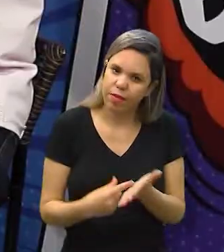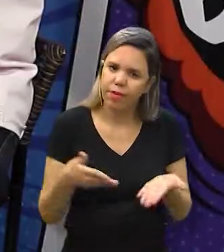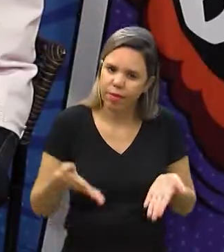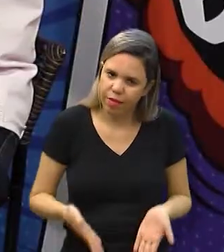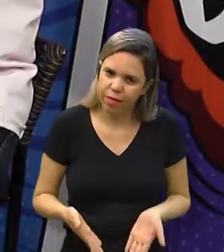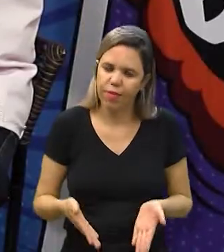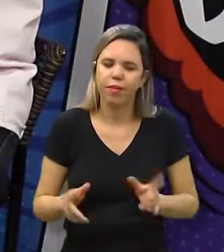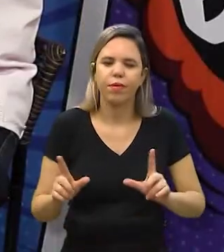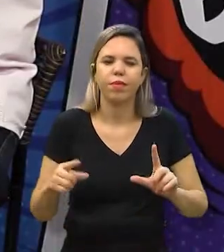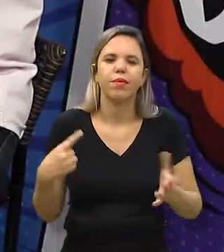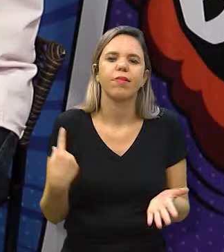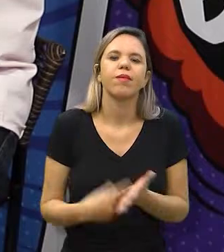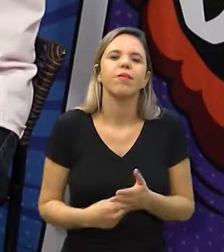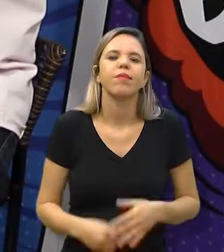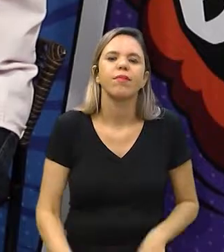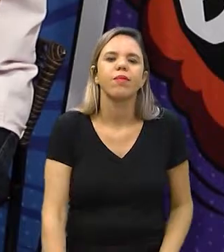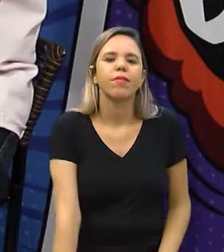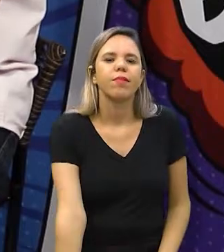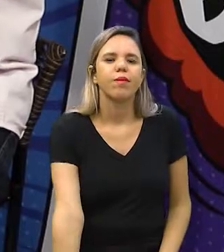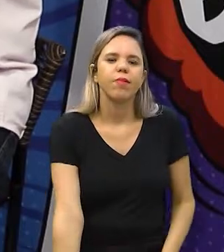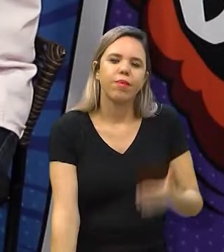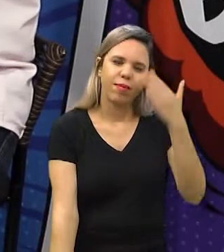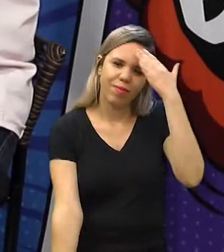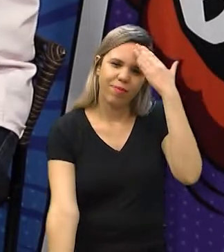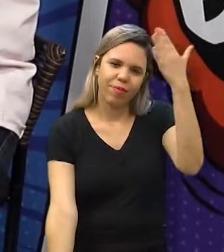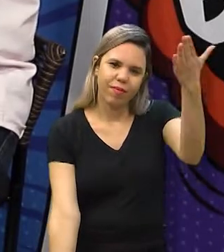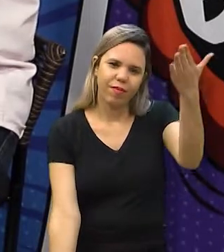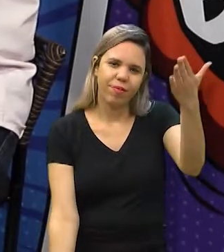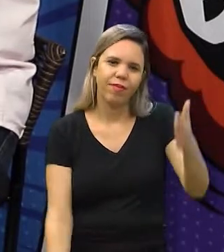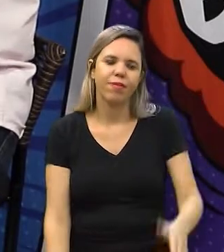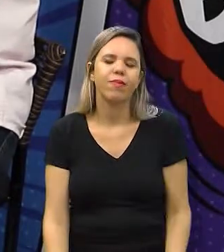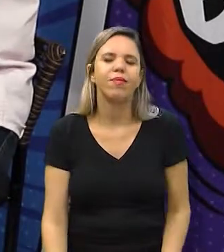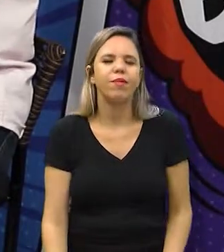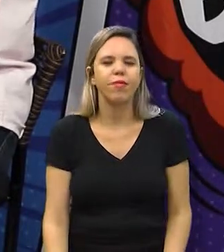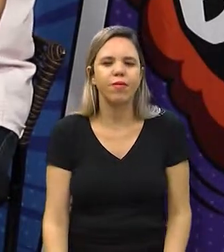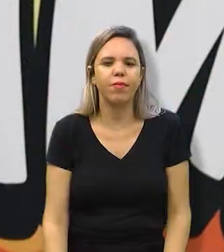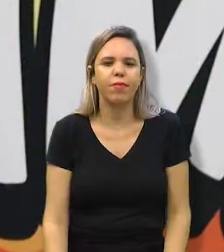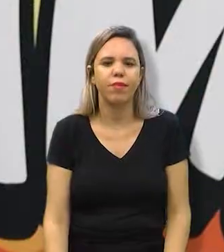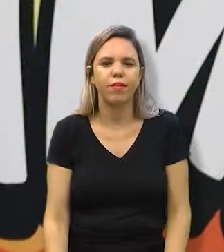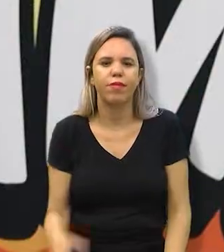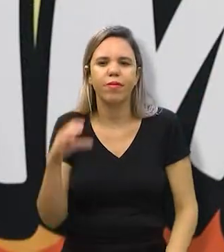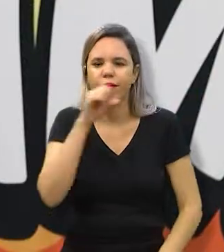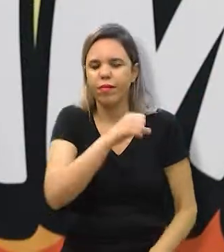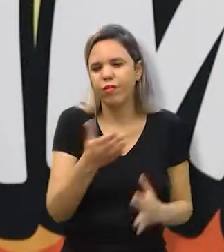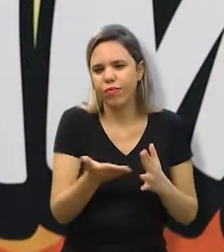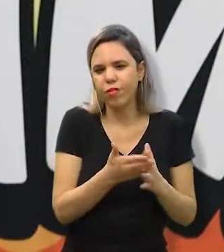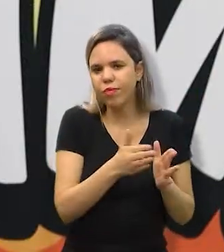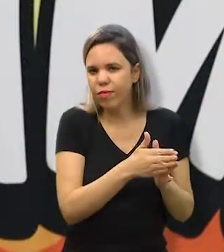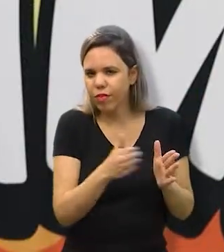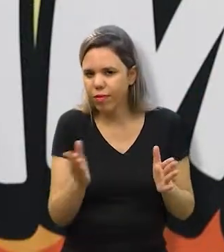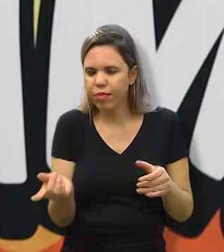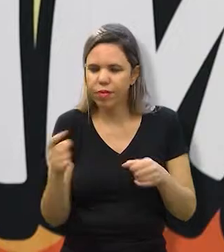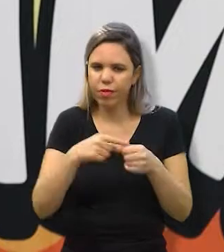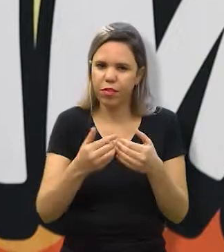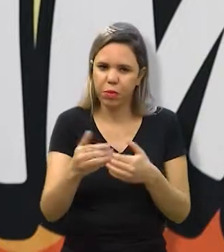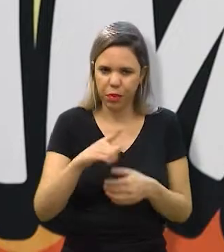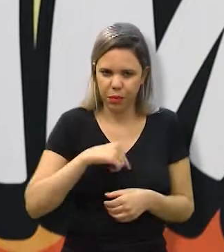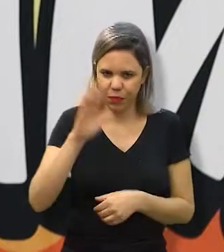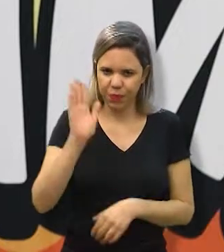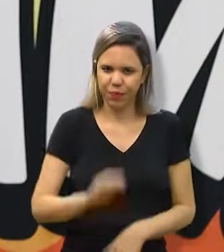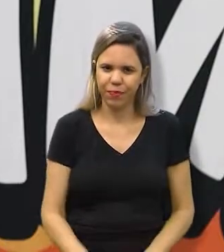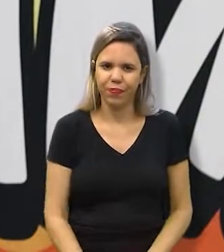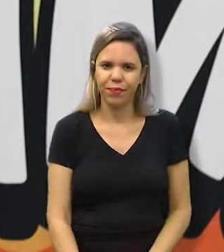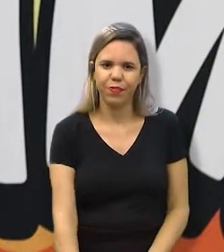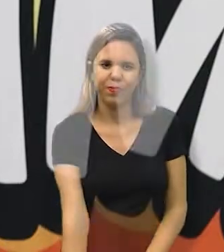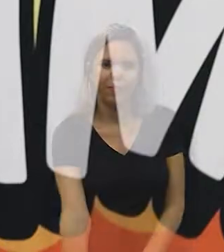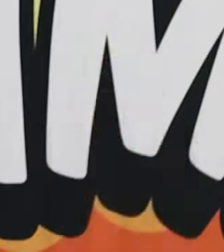combinado? Combinadíssimo, gente. Super obrigada. Valeu. E a gente vai para um rápido intervalo e no próximo